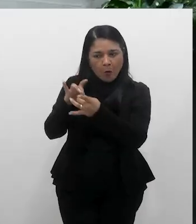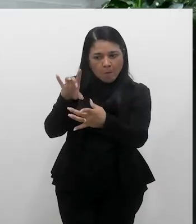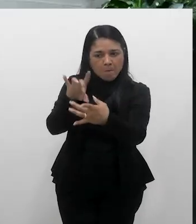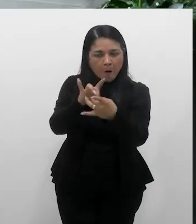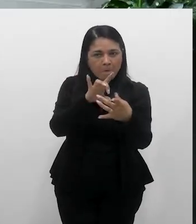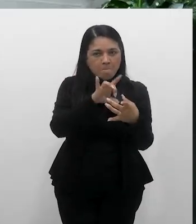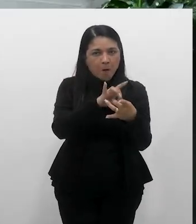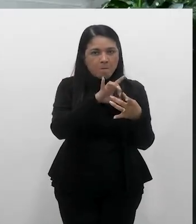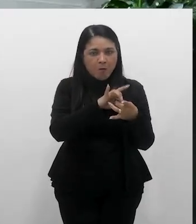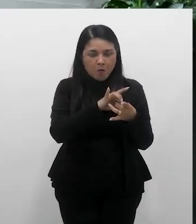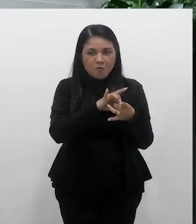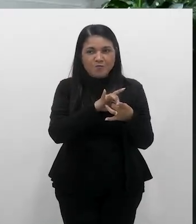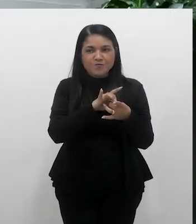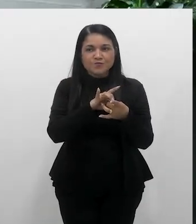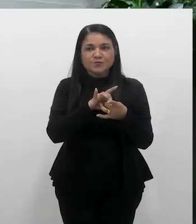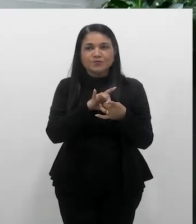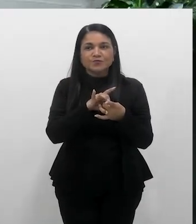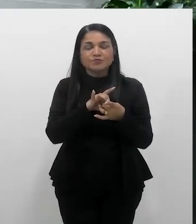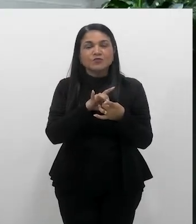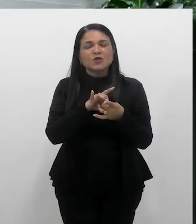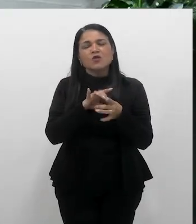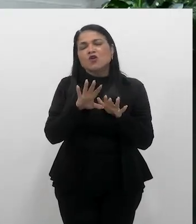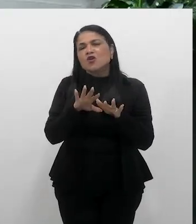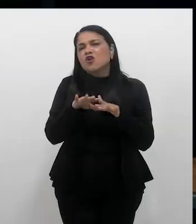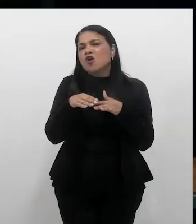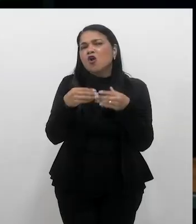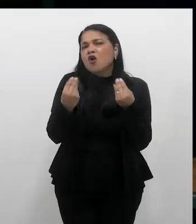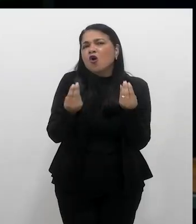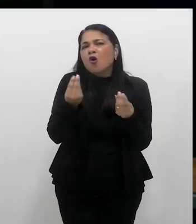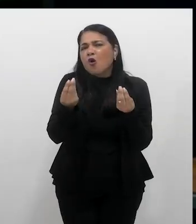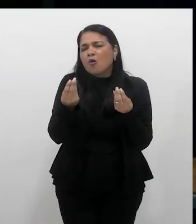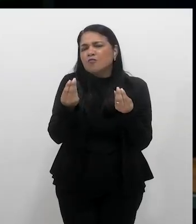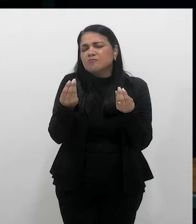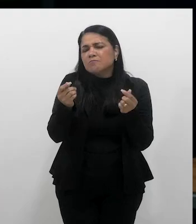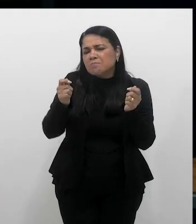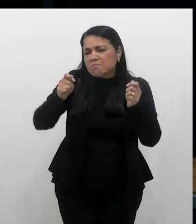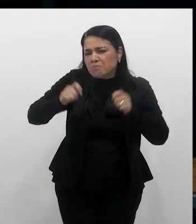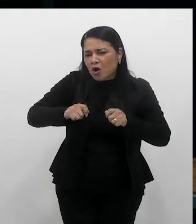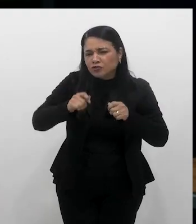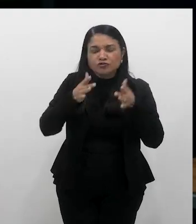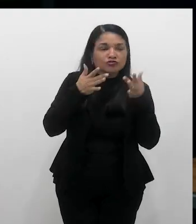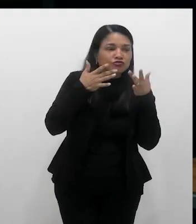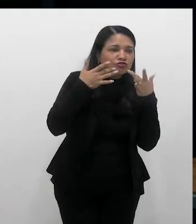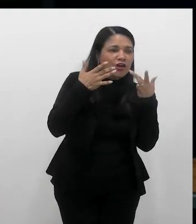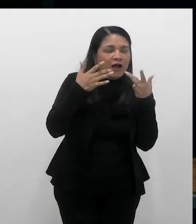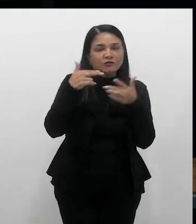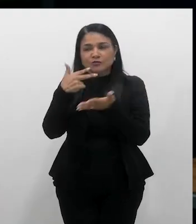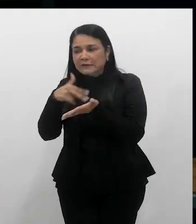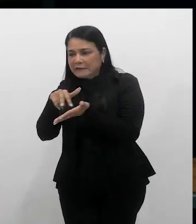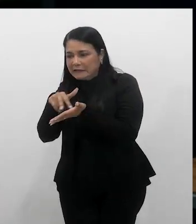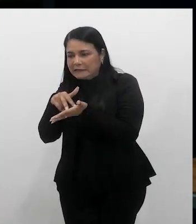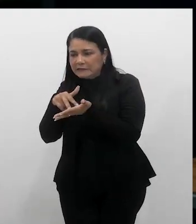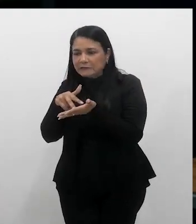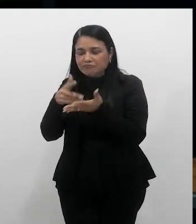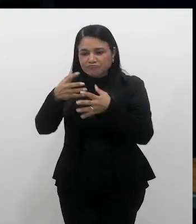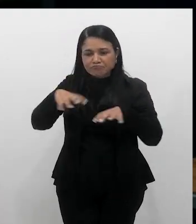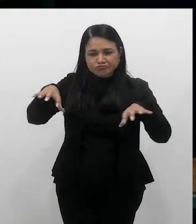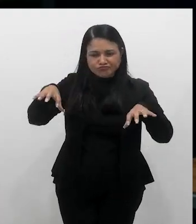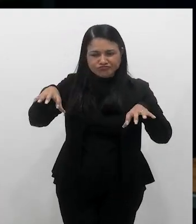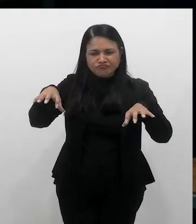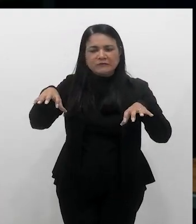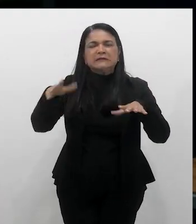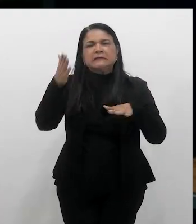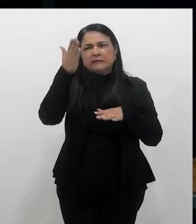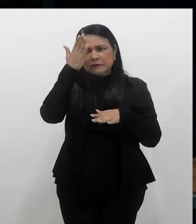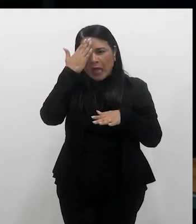Assim, então, como é que a gente divide o que é teatro do que é dança? É claro que a gente sabe que são duas